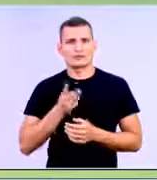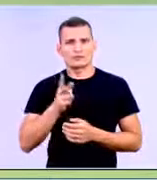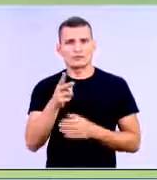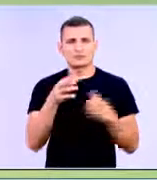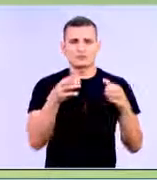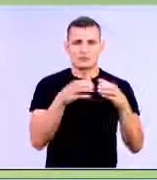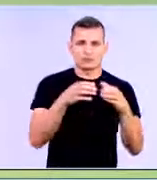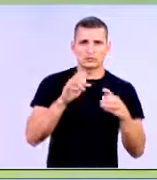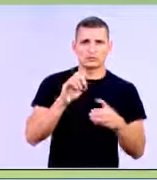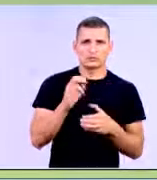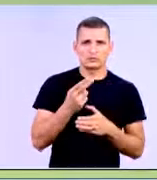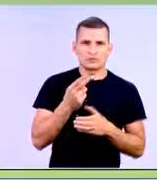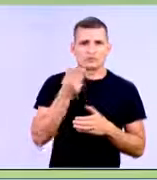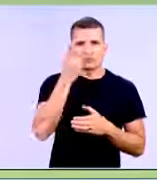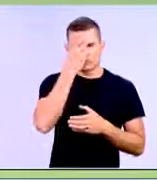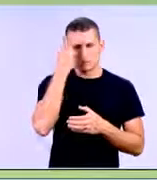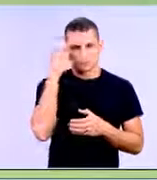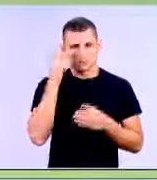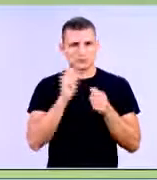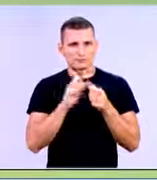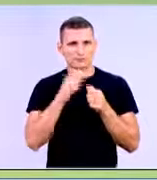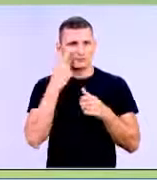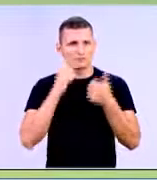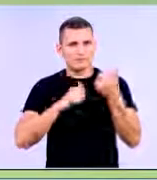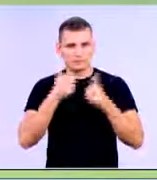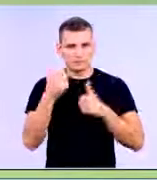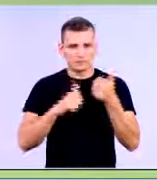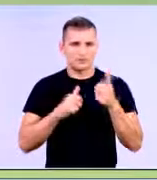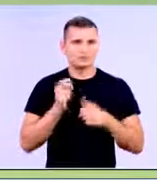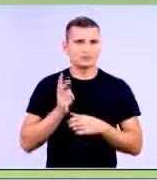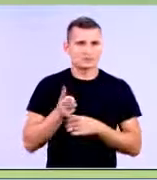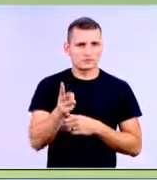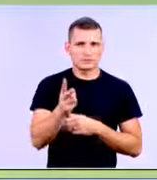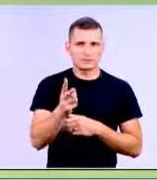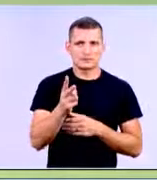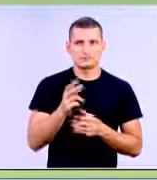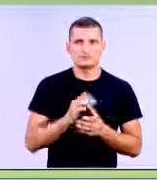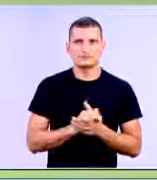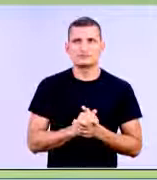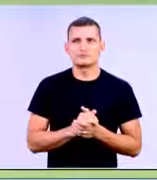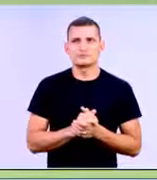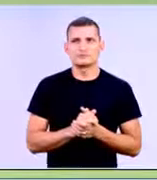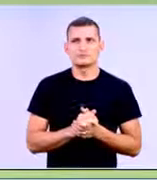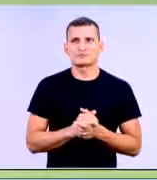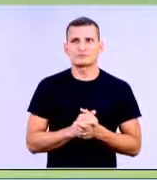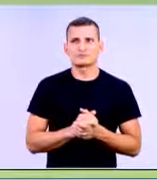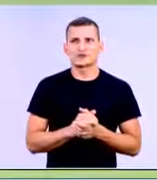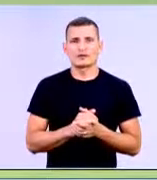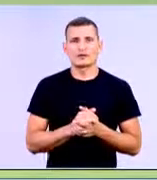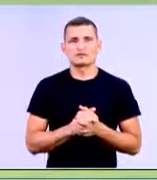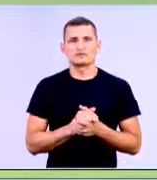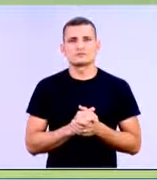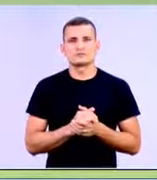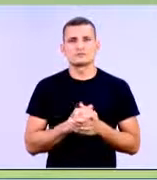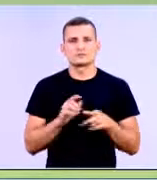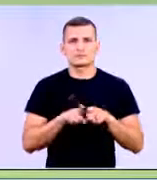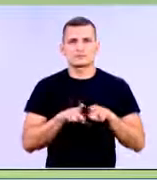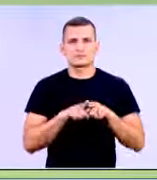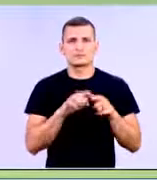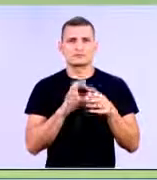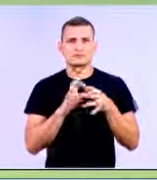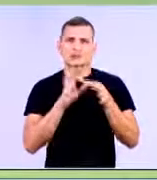para fazer essa avaliação constante e contínua, certo? E está à disposição de todos